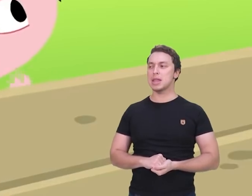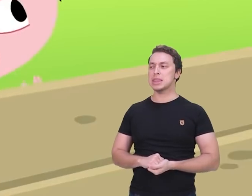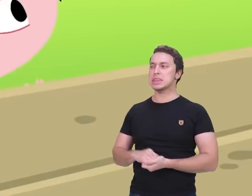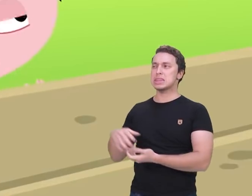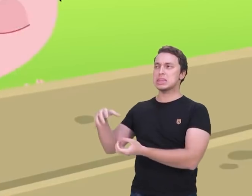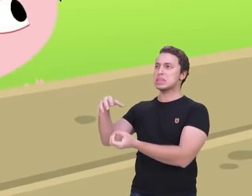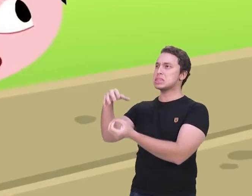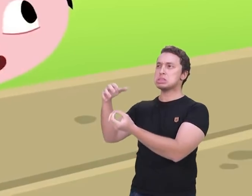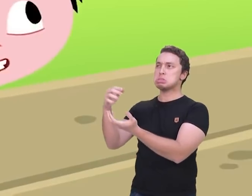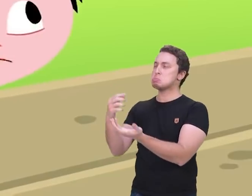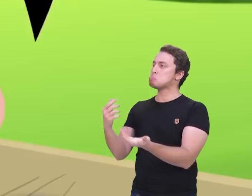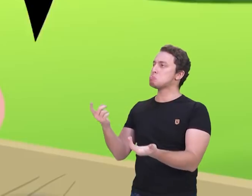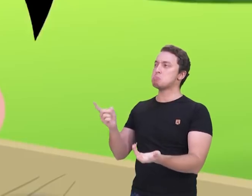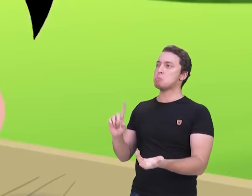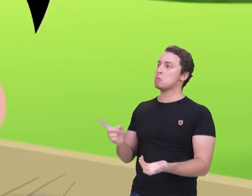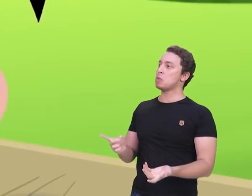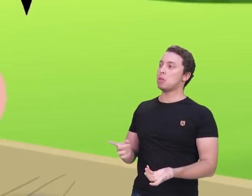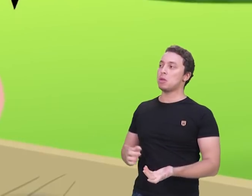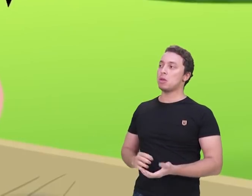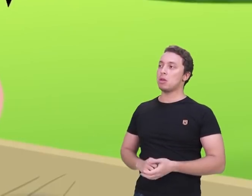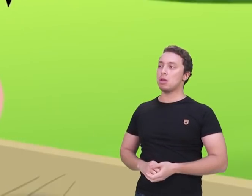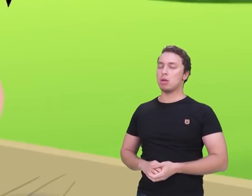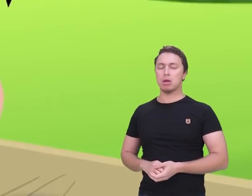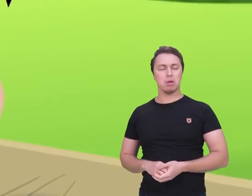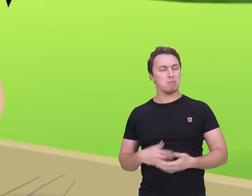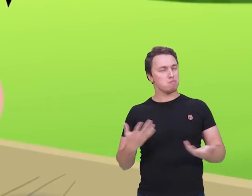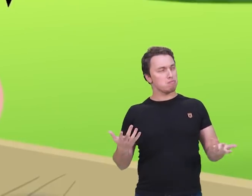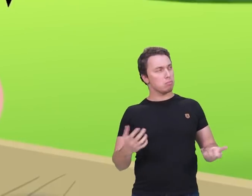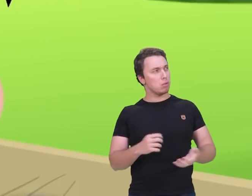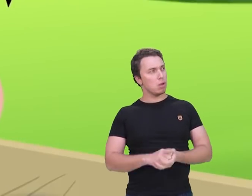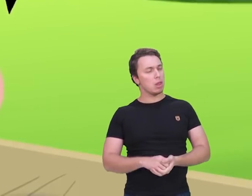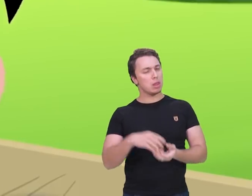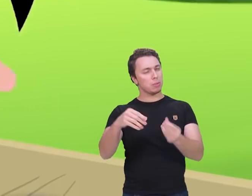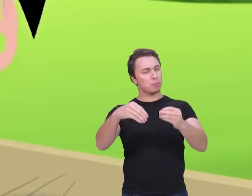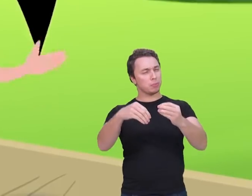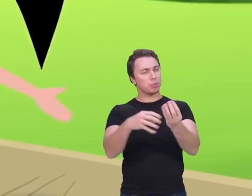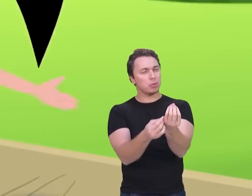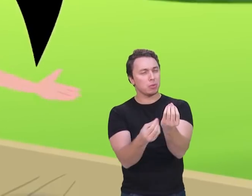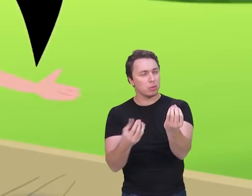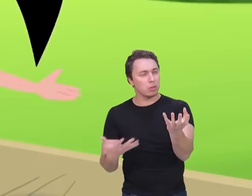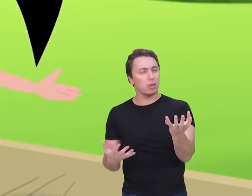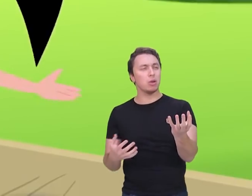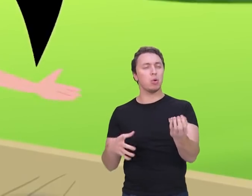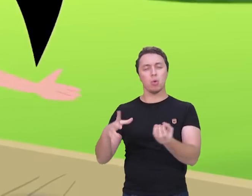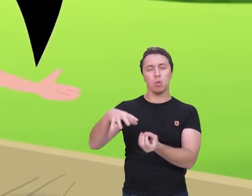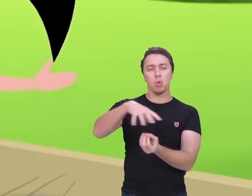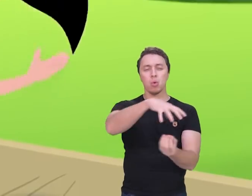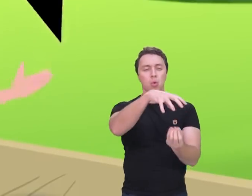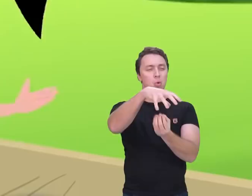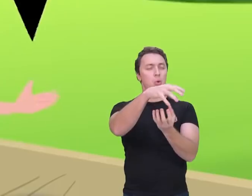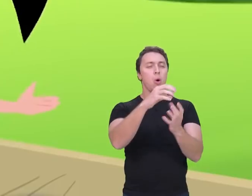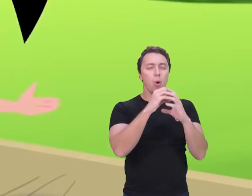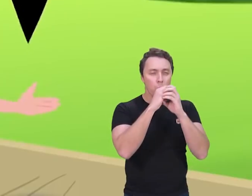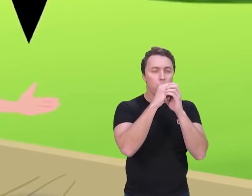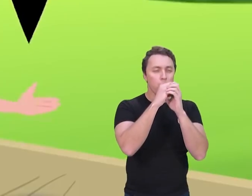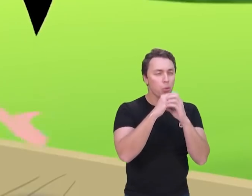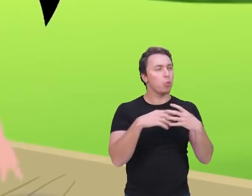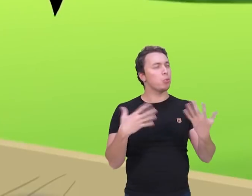Não tá funcionando. A gente tirou o peso extra, encheu o lenço de ar, fez